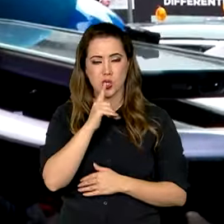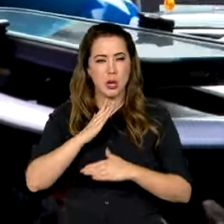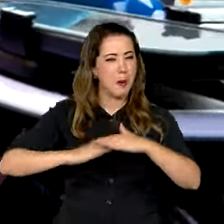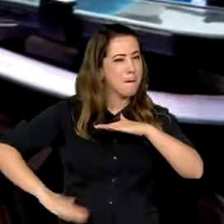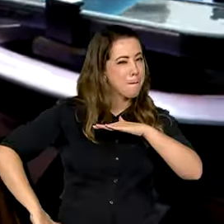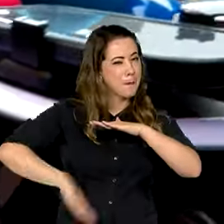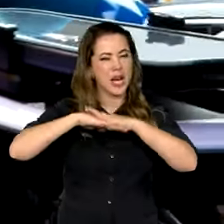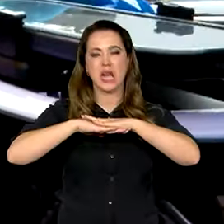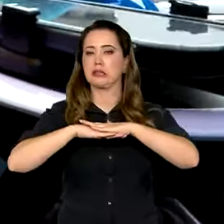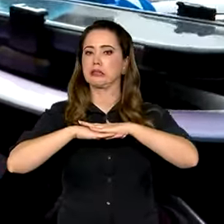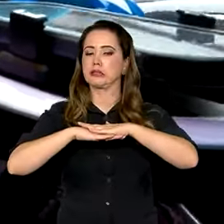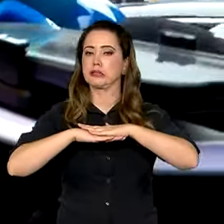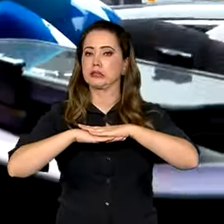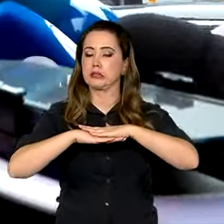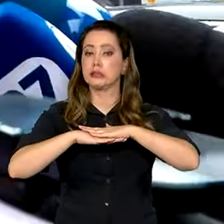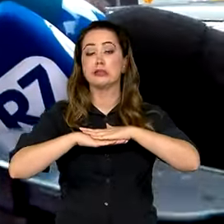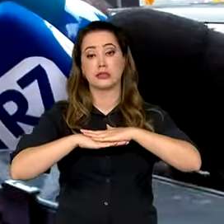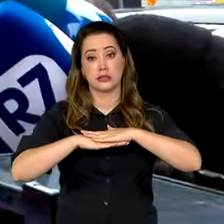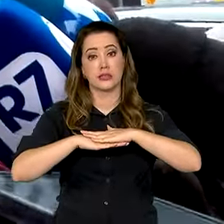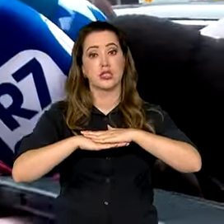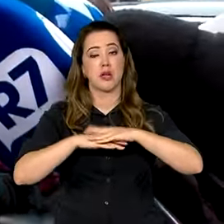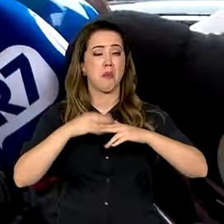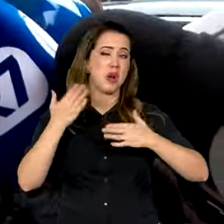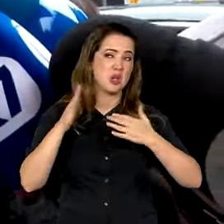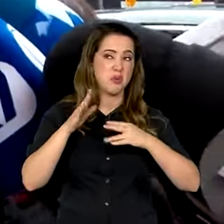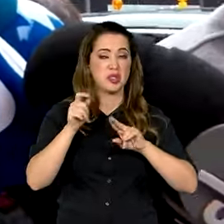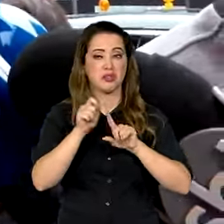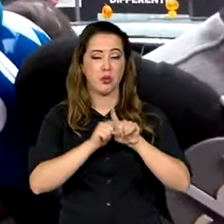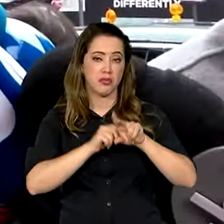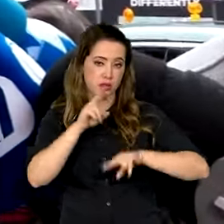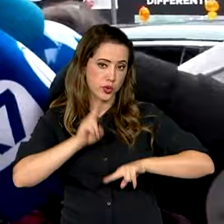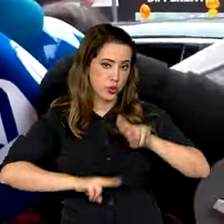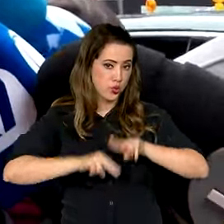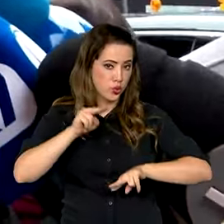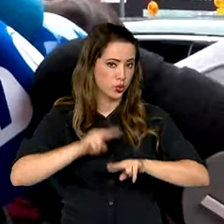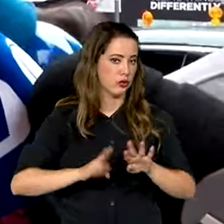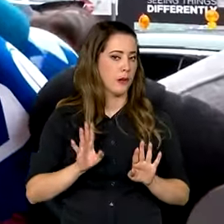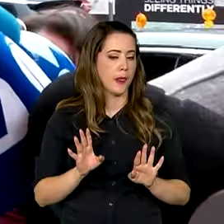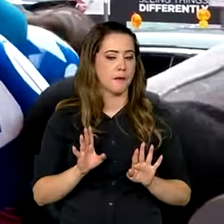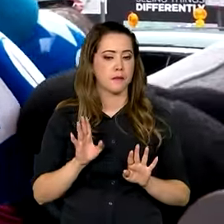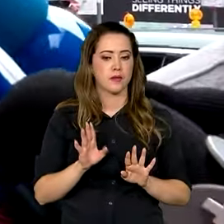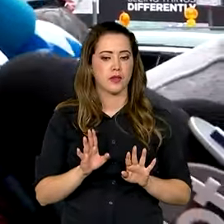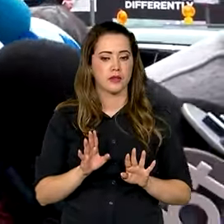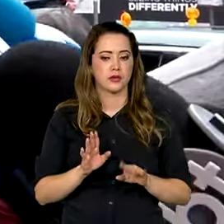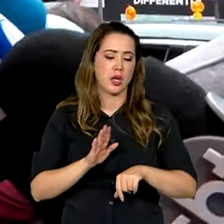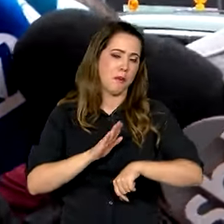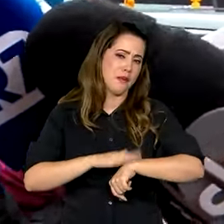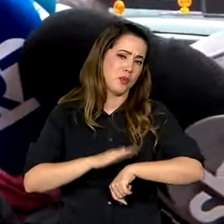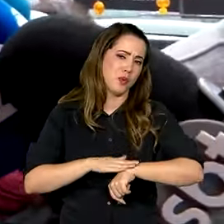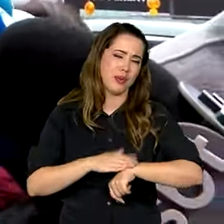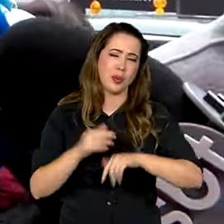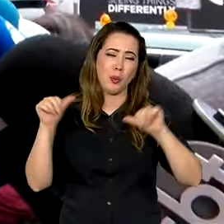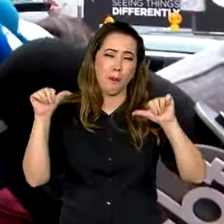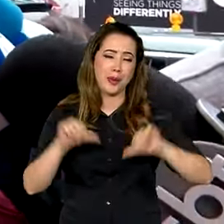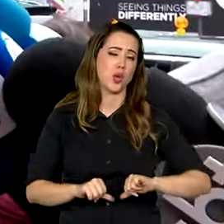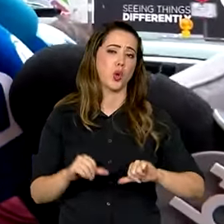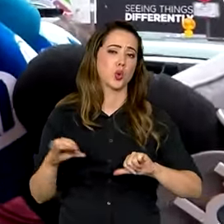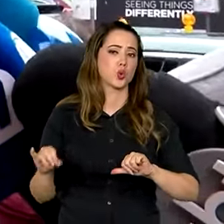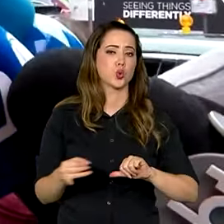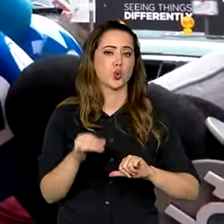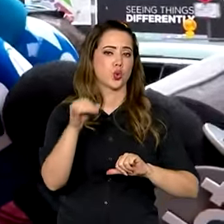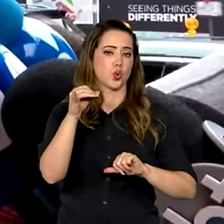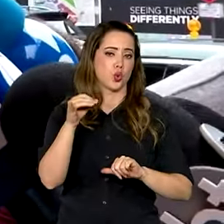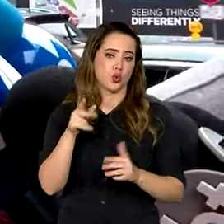patamar mais alto em meados de junho. Então foi o pior momento da taxa de juros em